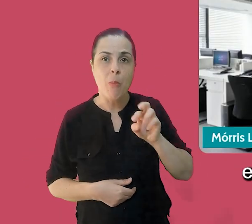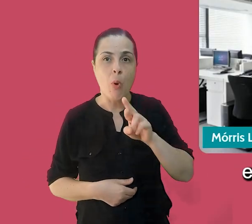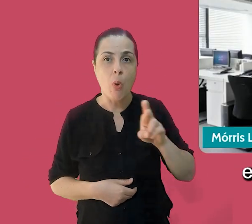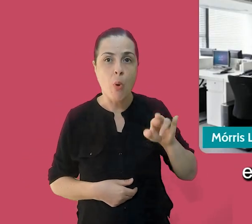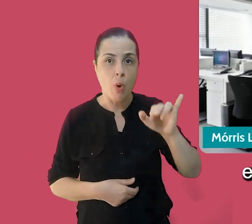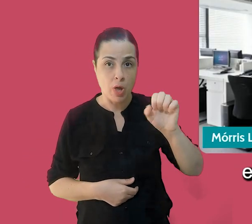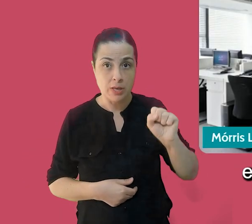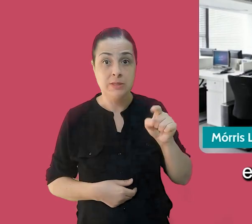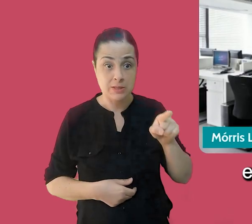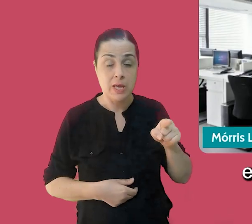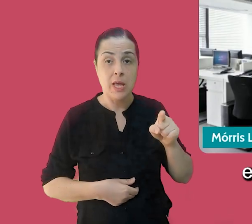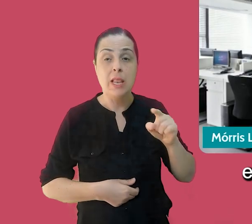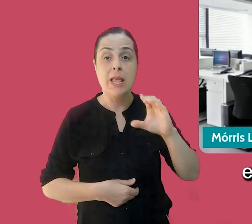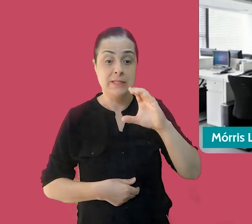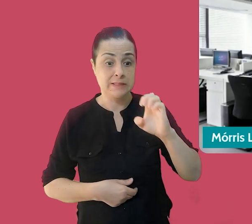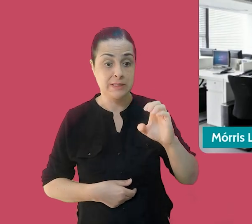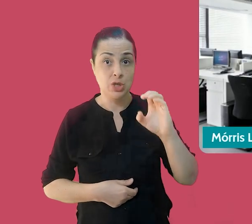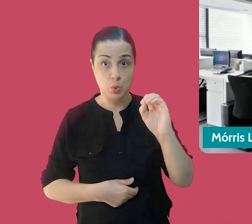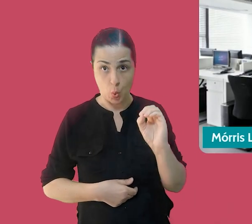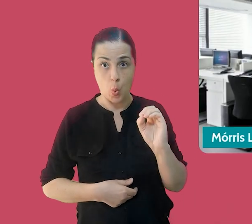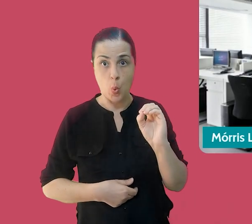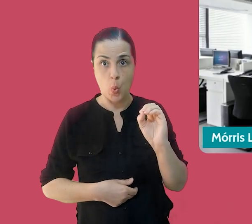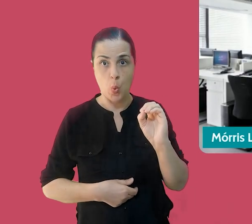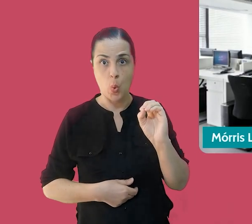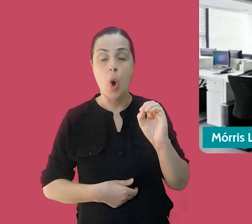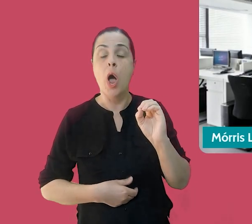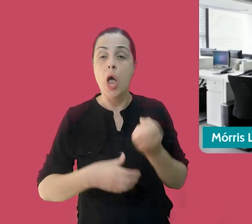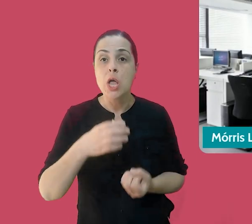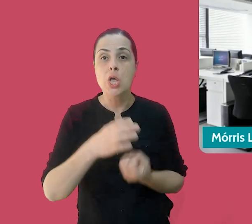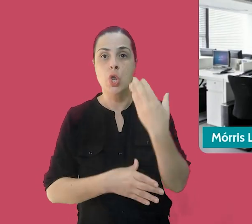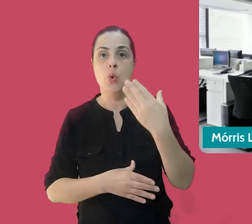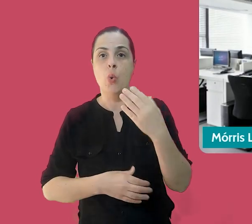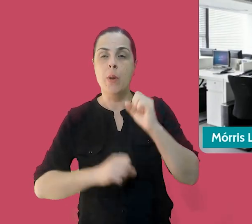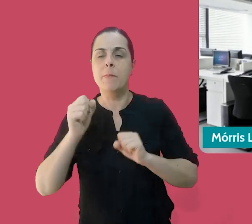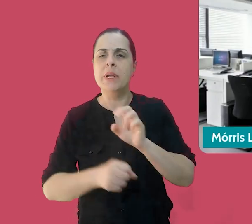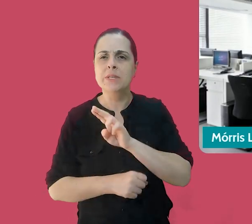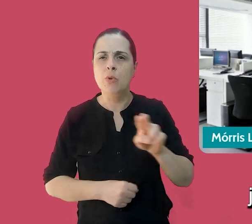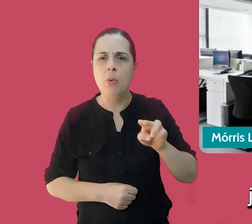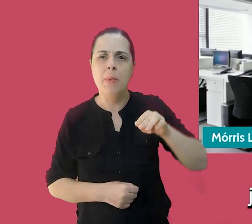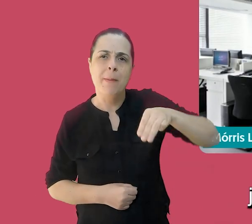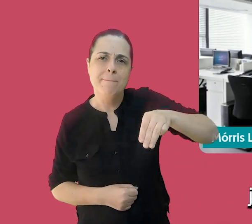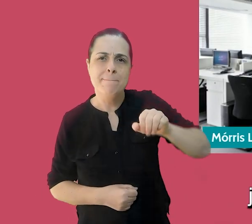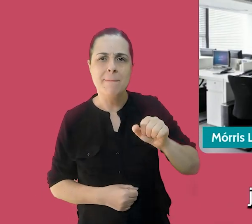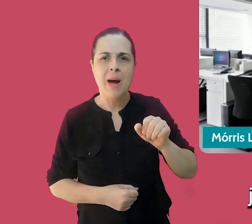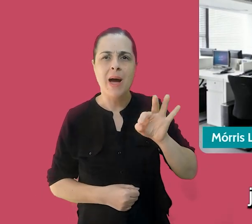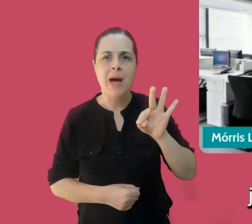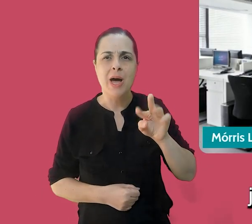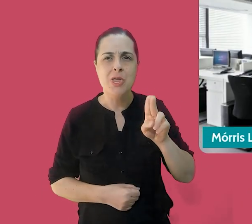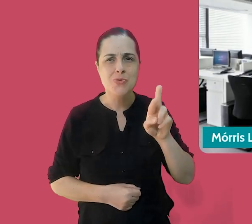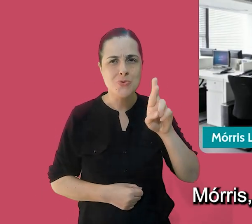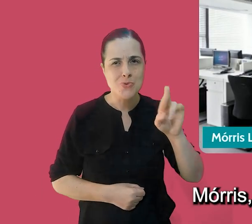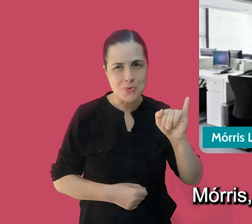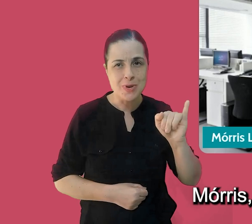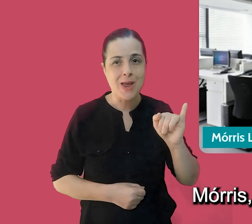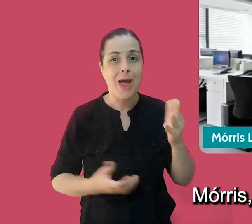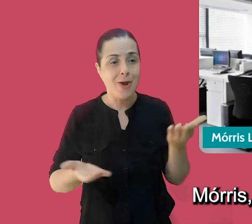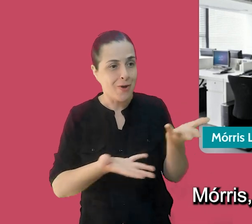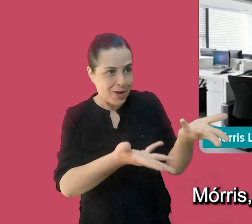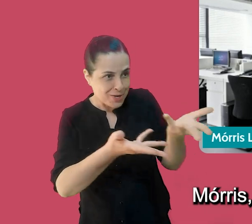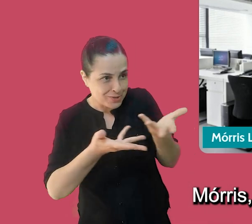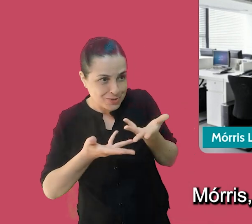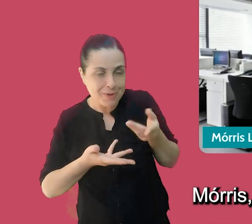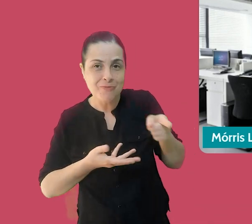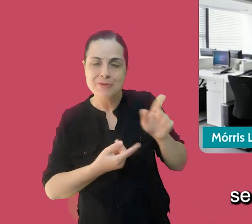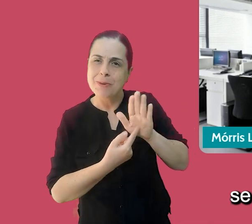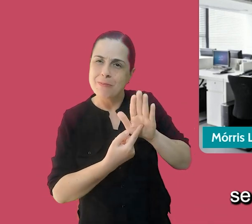vai retomar esse papo tão importante sobre diversidade geracional. Então, queria já jogar de volta para você, Morris, para você se